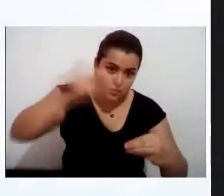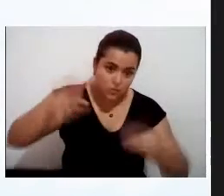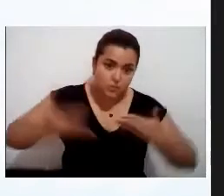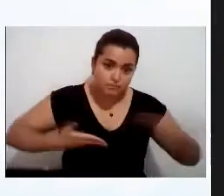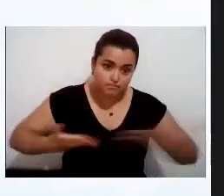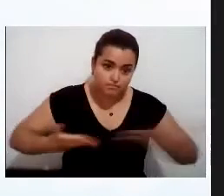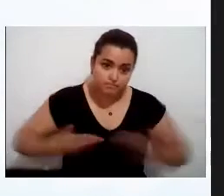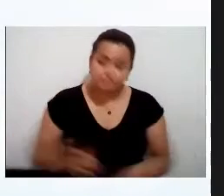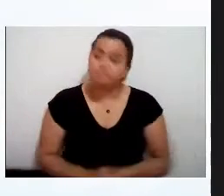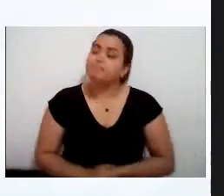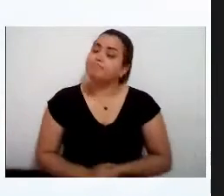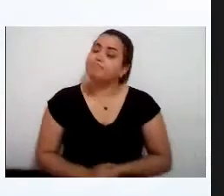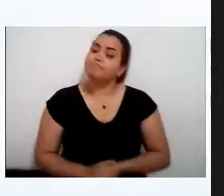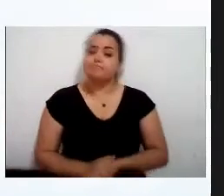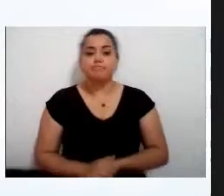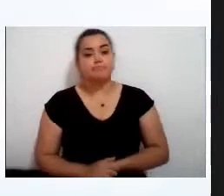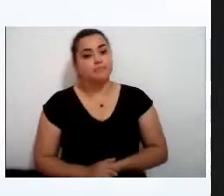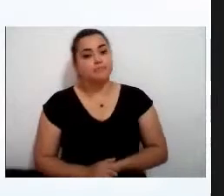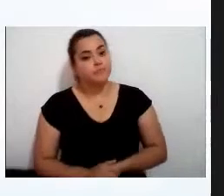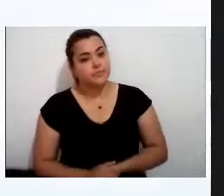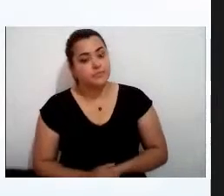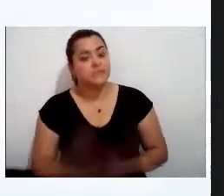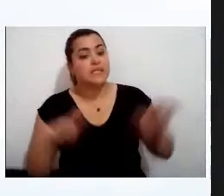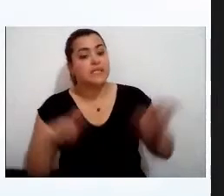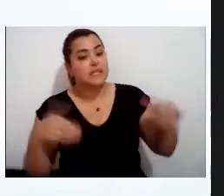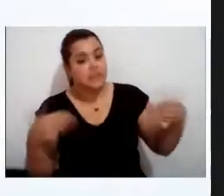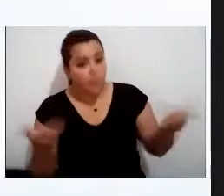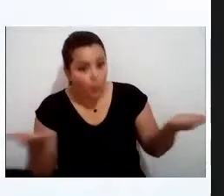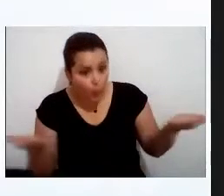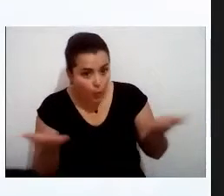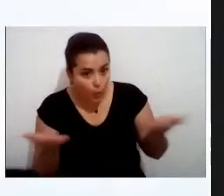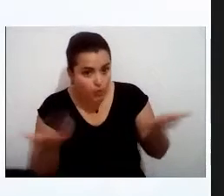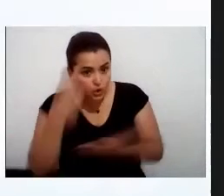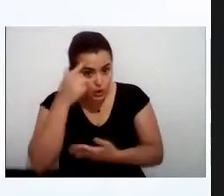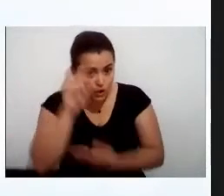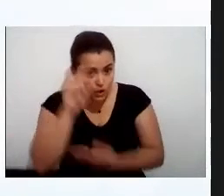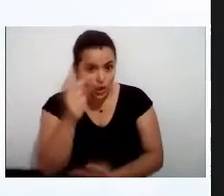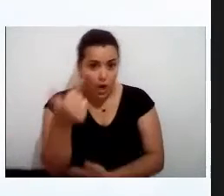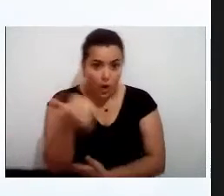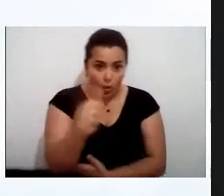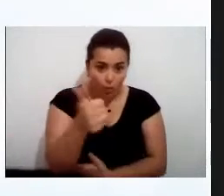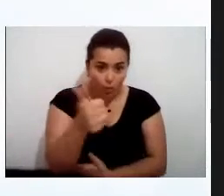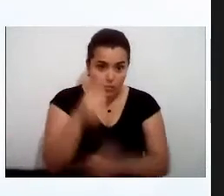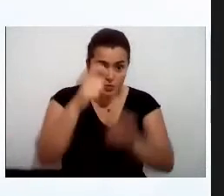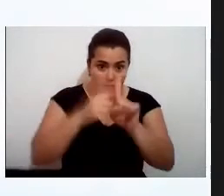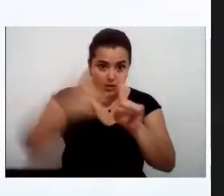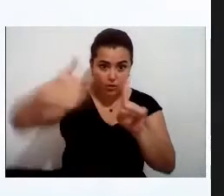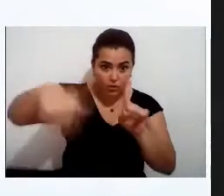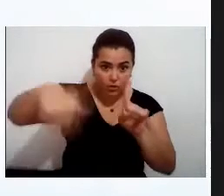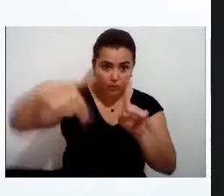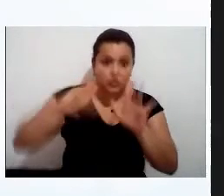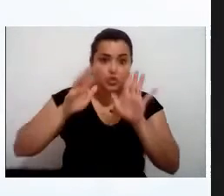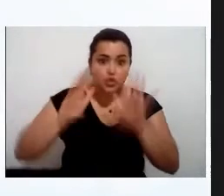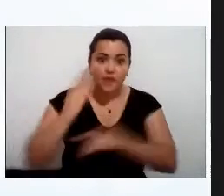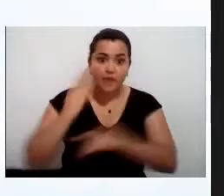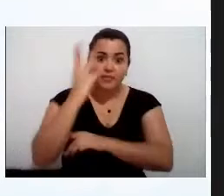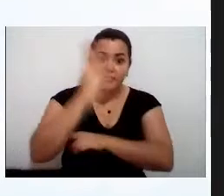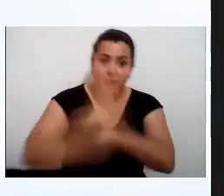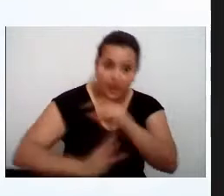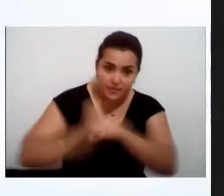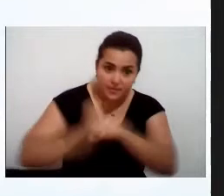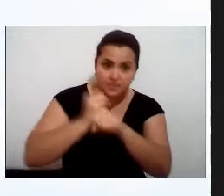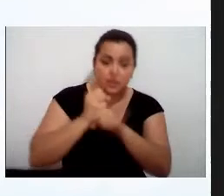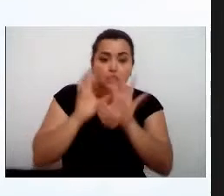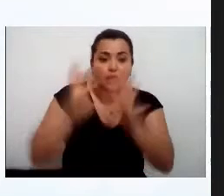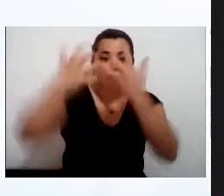Gilce, a reforma trabalhista completou agora, no dia 11 de novembro, 3 anos de vigência.